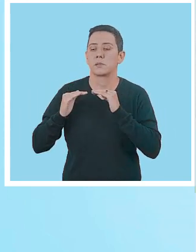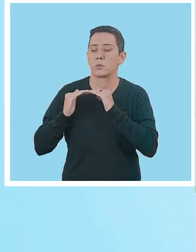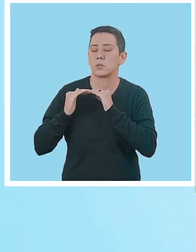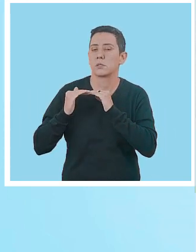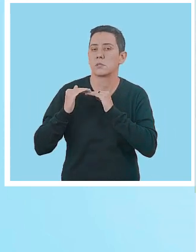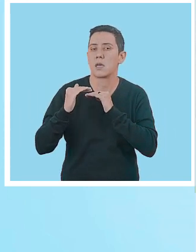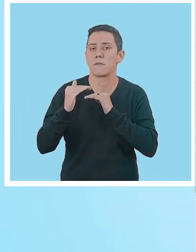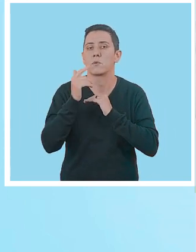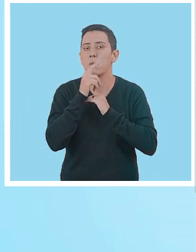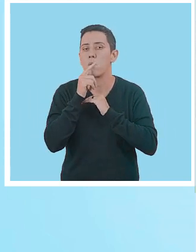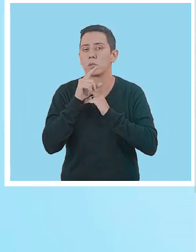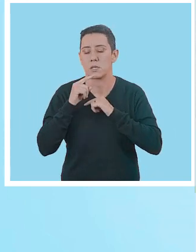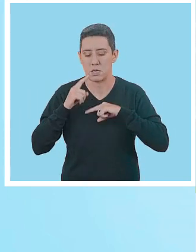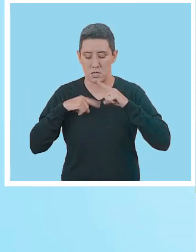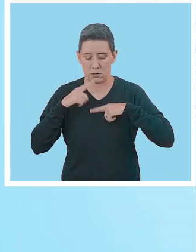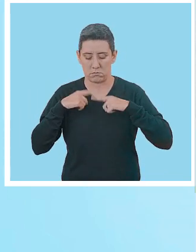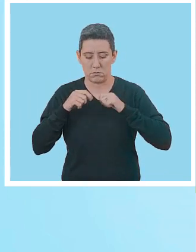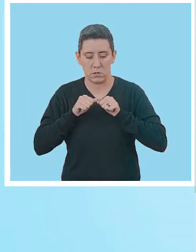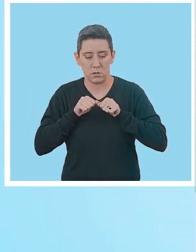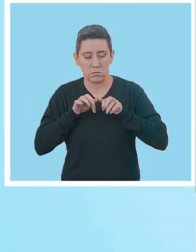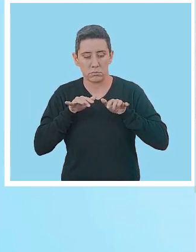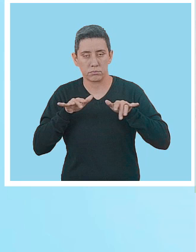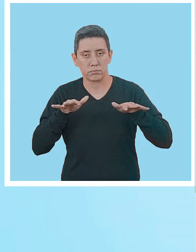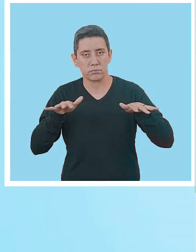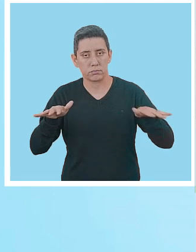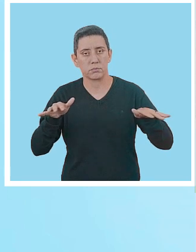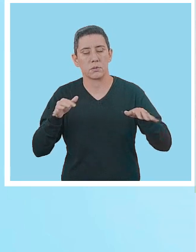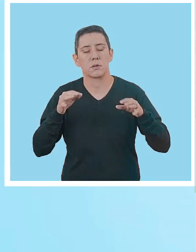deixa a geração de energia solar mais previsível